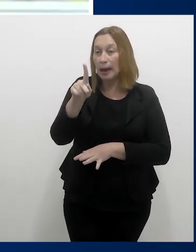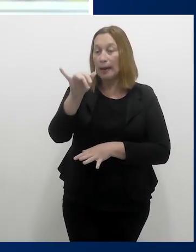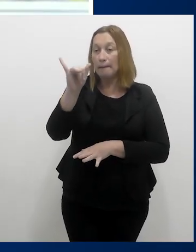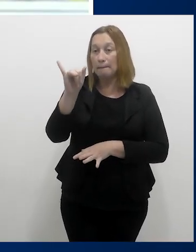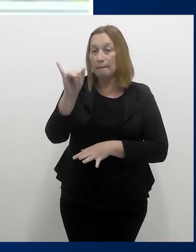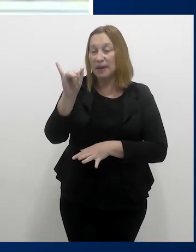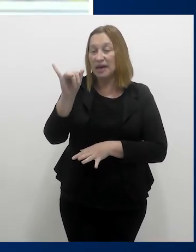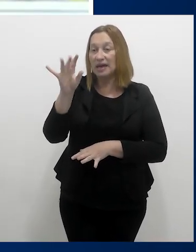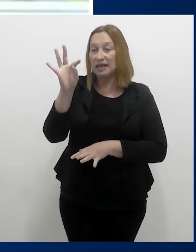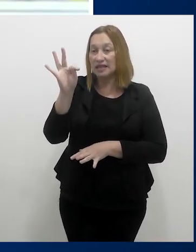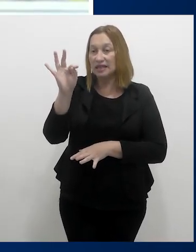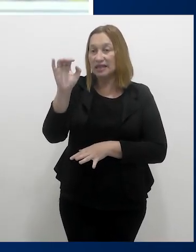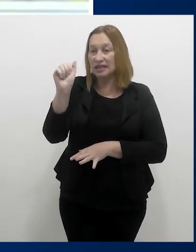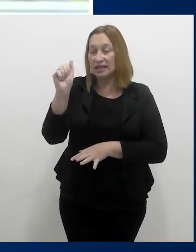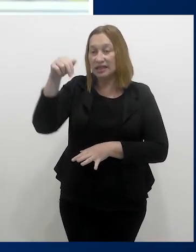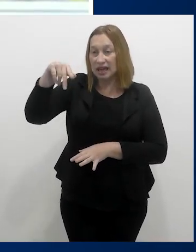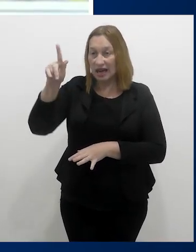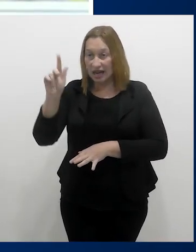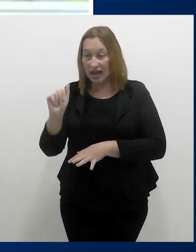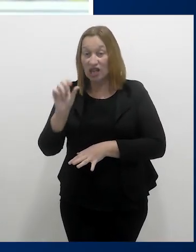proposta de publicar não só